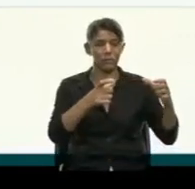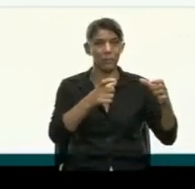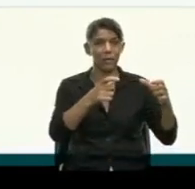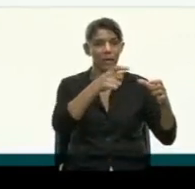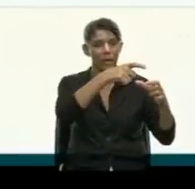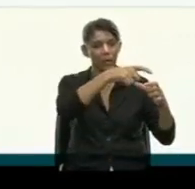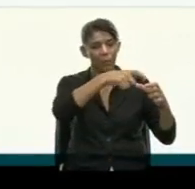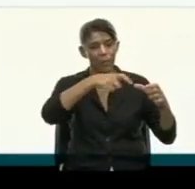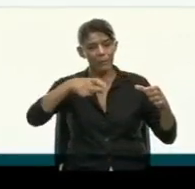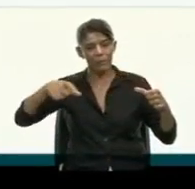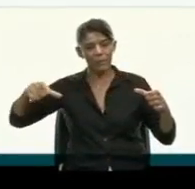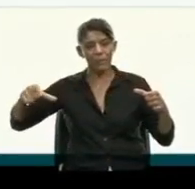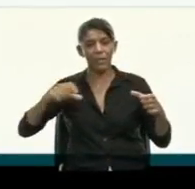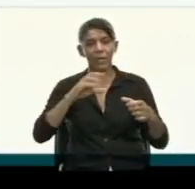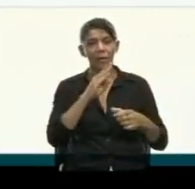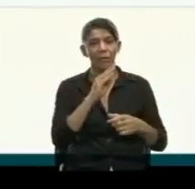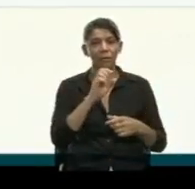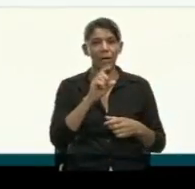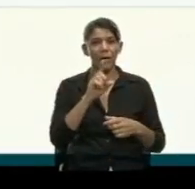baldrame, ok?